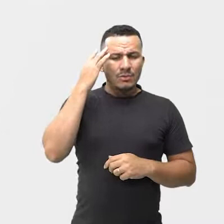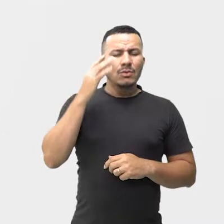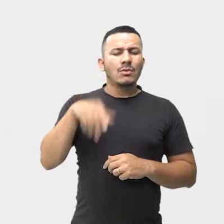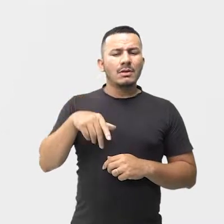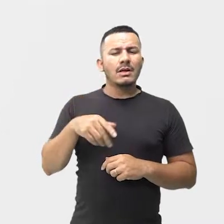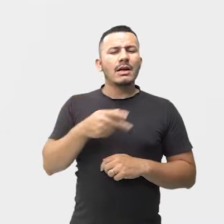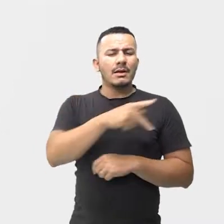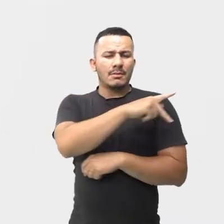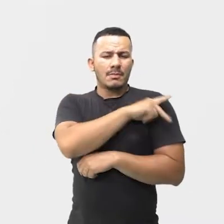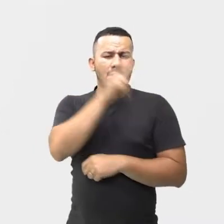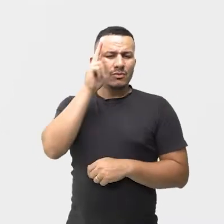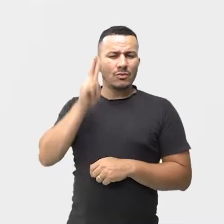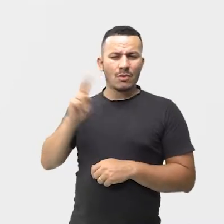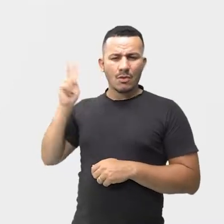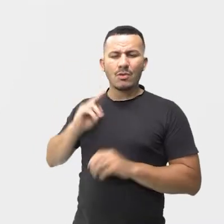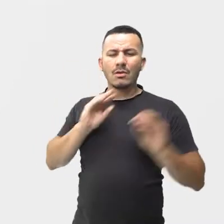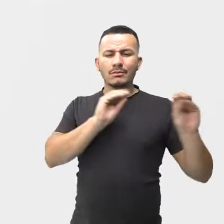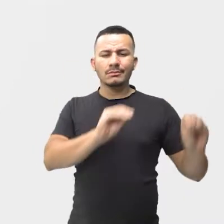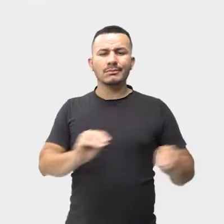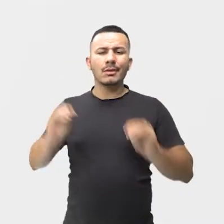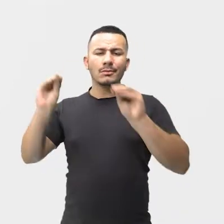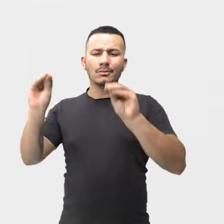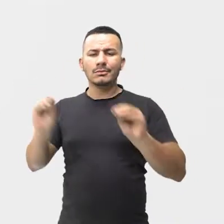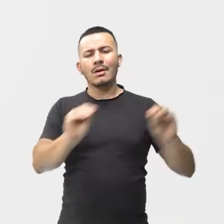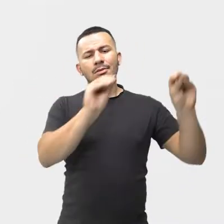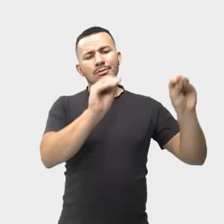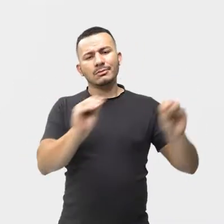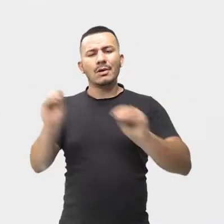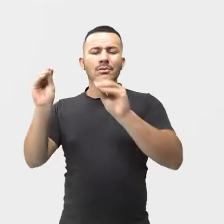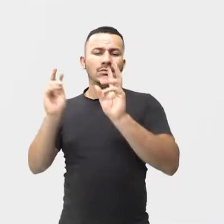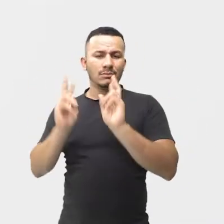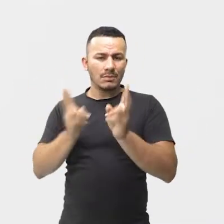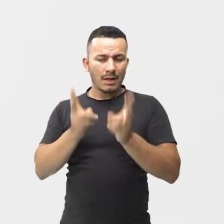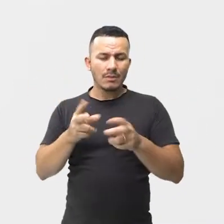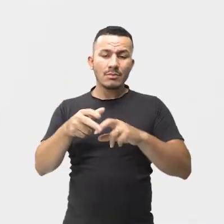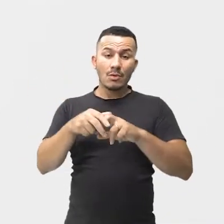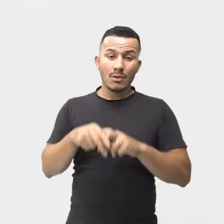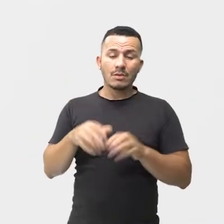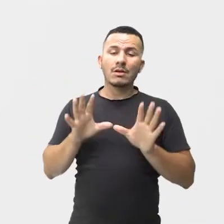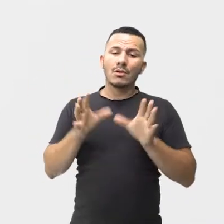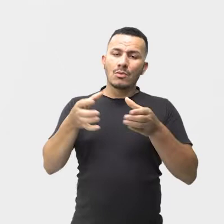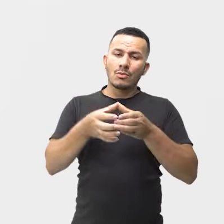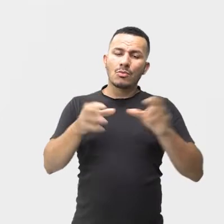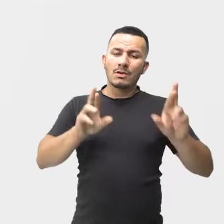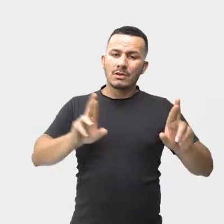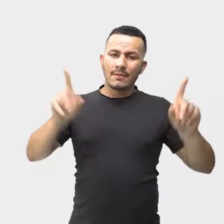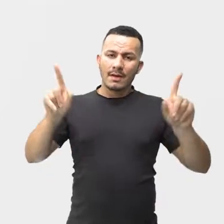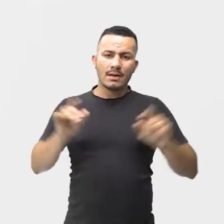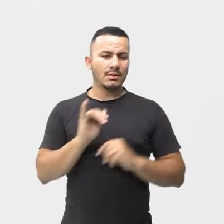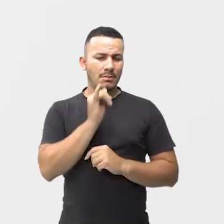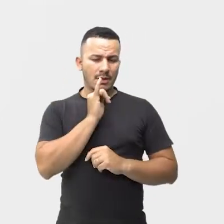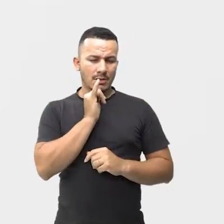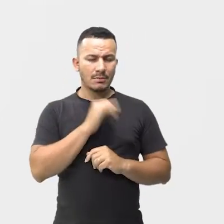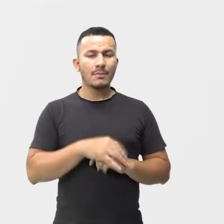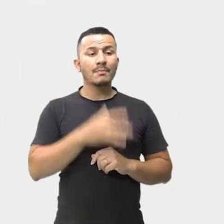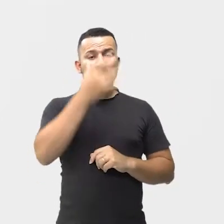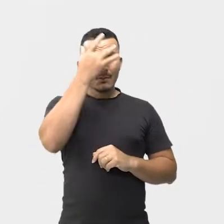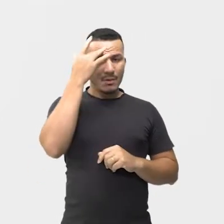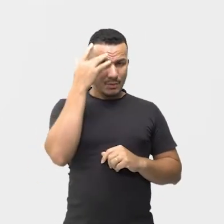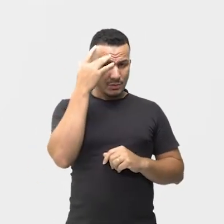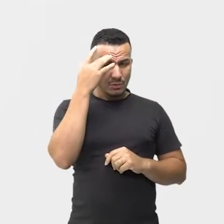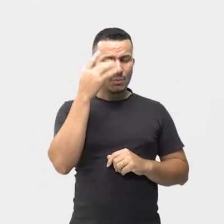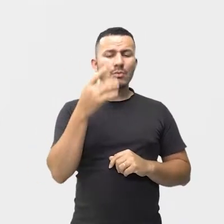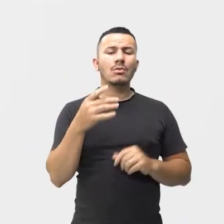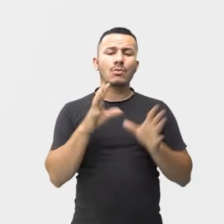então acreditava-se que eram grupos diferentes. Então, alguns pintavam, por exemplo, pintava aquele animal maior ali e